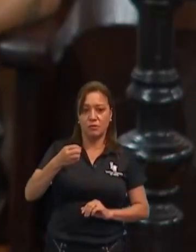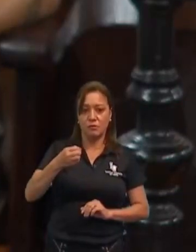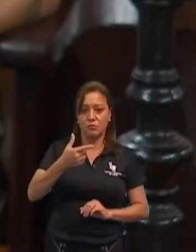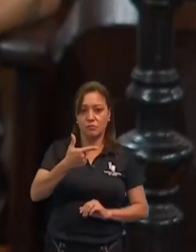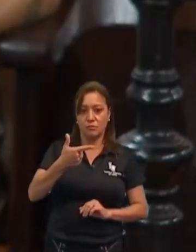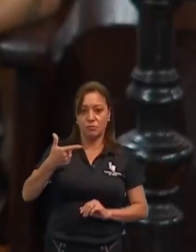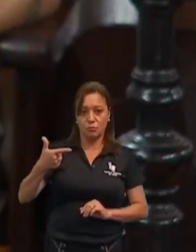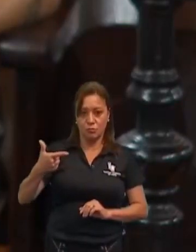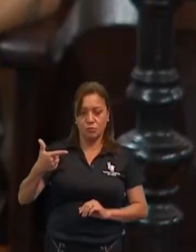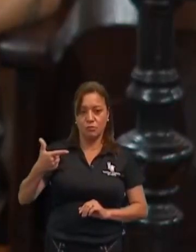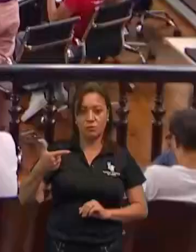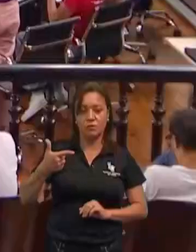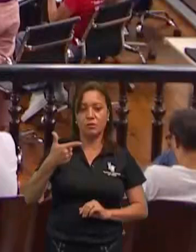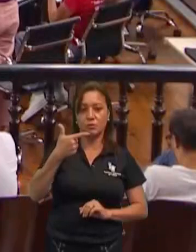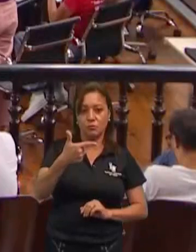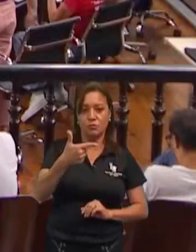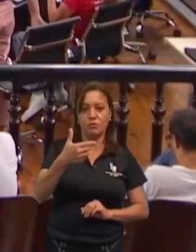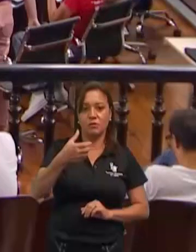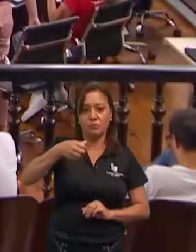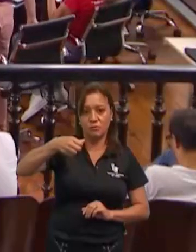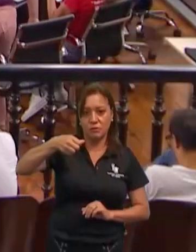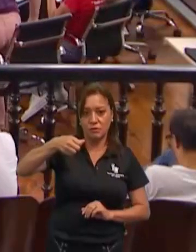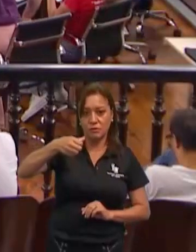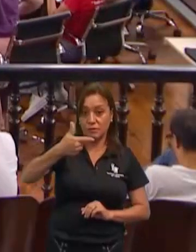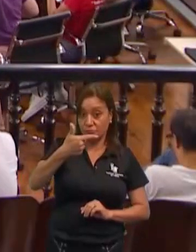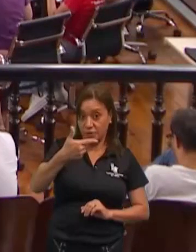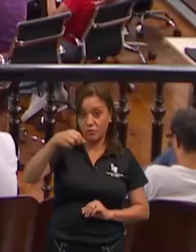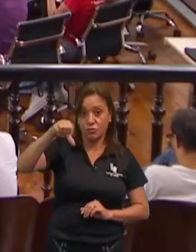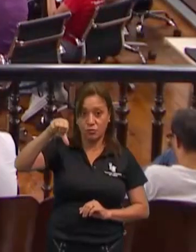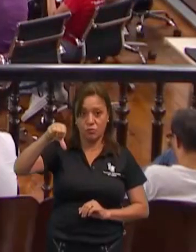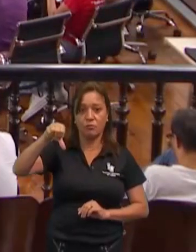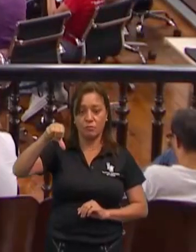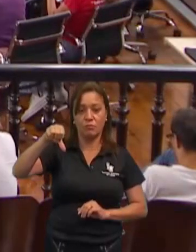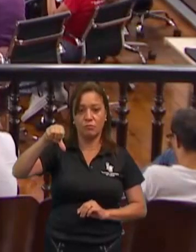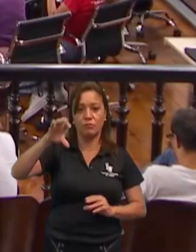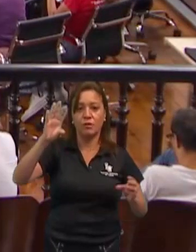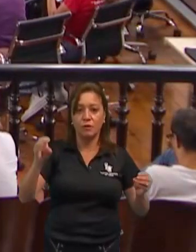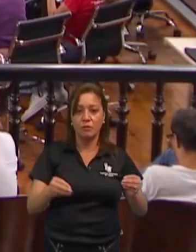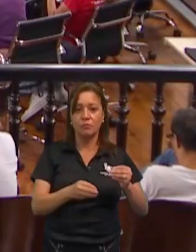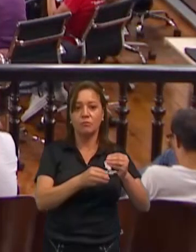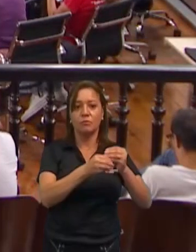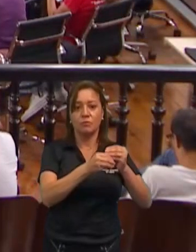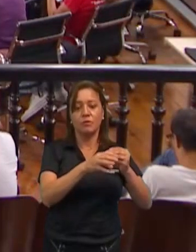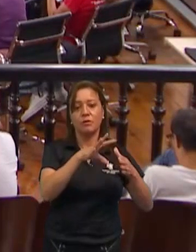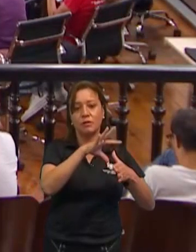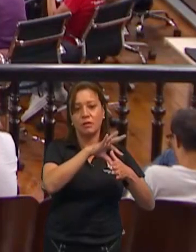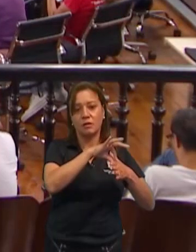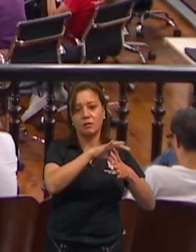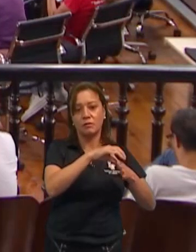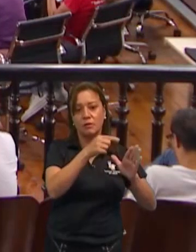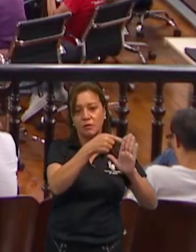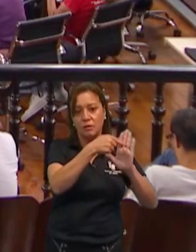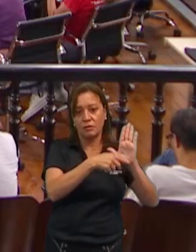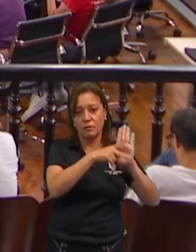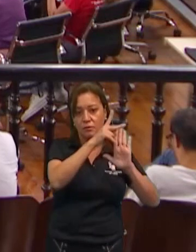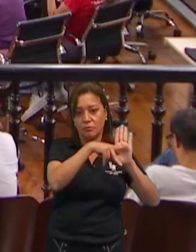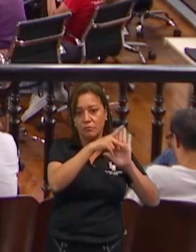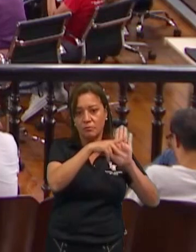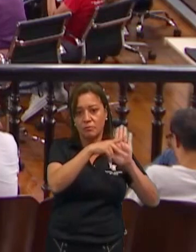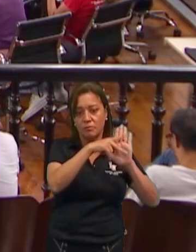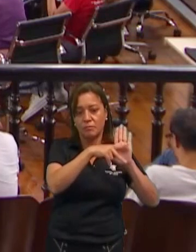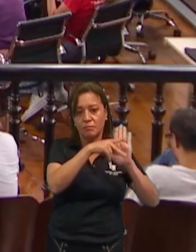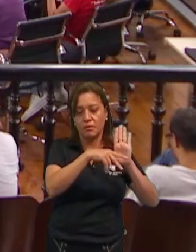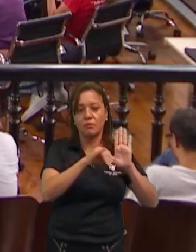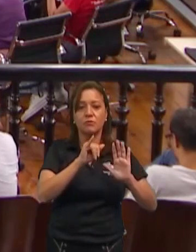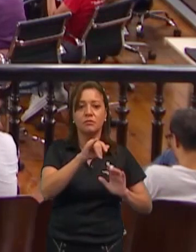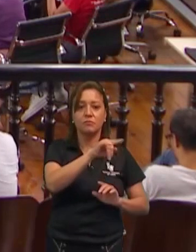212-229. Os vereadores que concordam com o pedido da vereadora Laís para a inclusão de dois projetos para a ordem do dia de segunda-feira concordam,